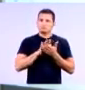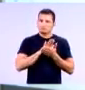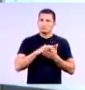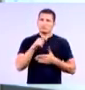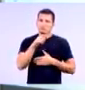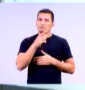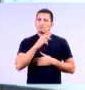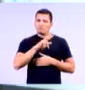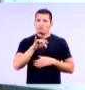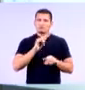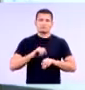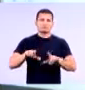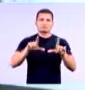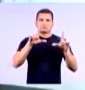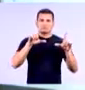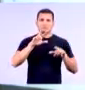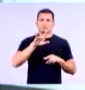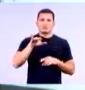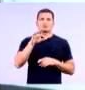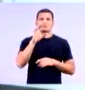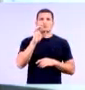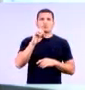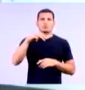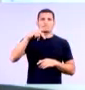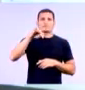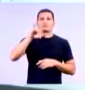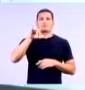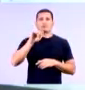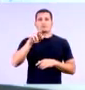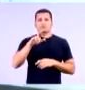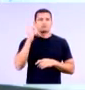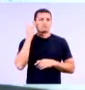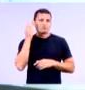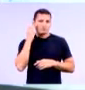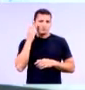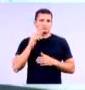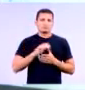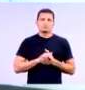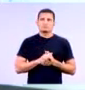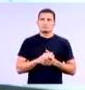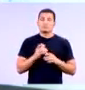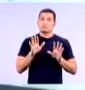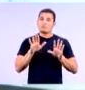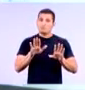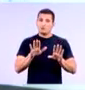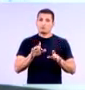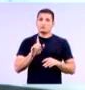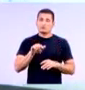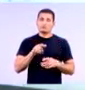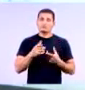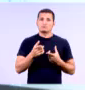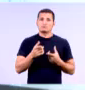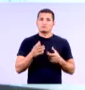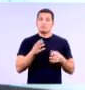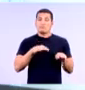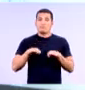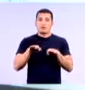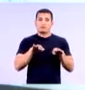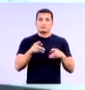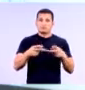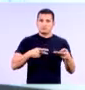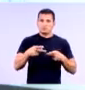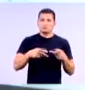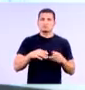executar, vai compilar, vai rodar do jeito que deveria rodar. A questão é o padrão de projeto. Assim como a gente tem que colocar as